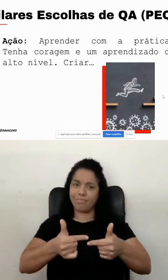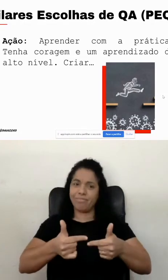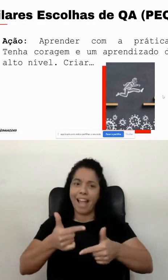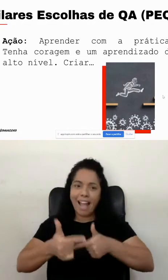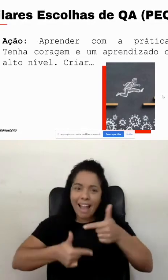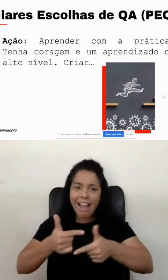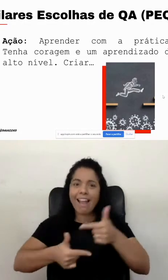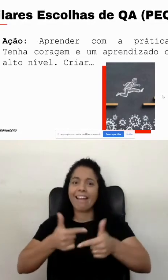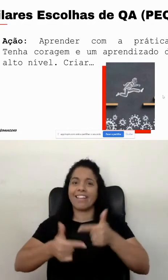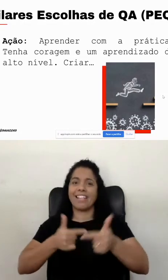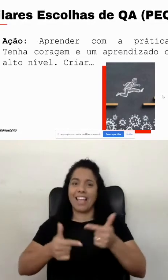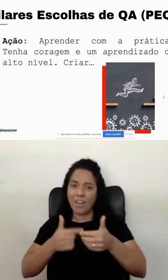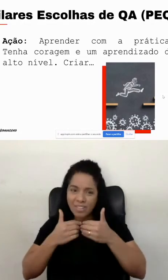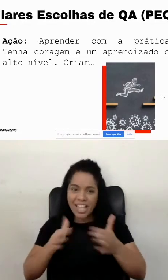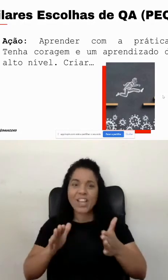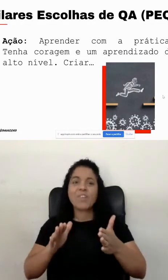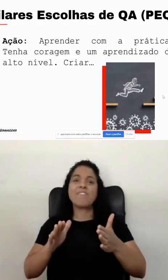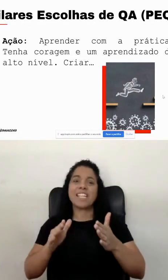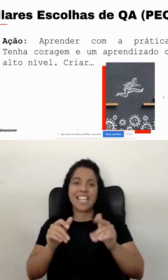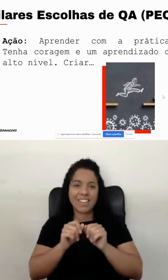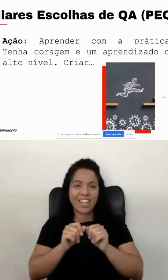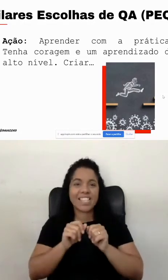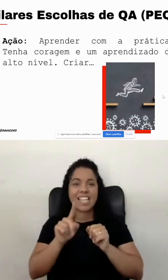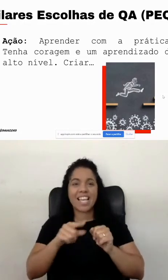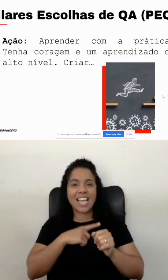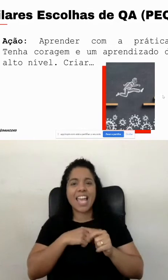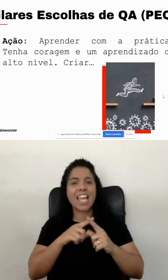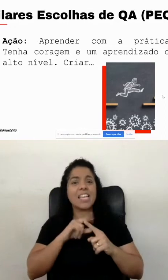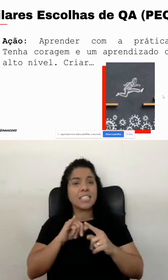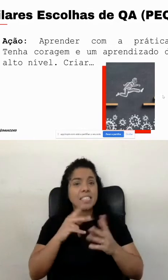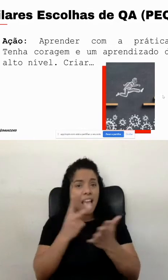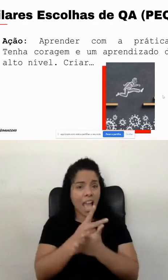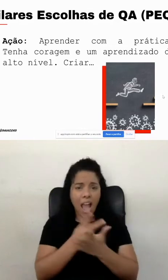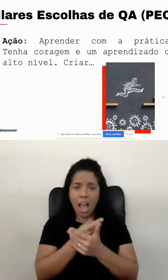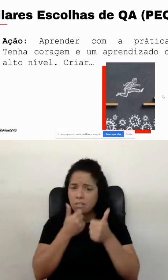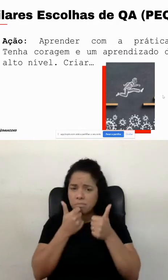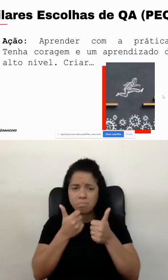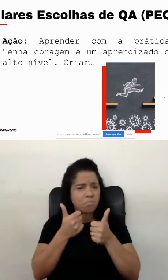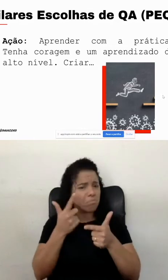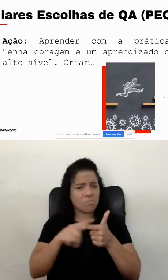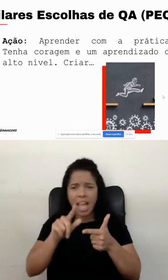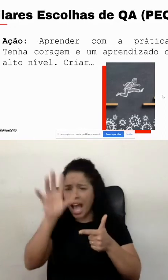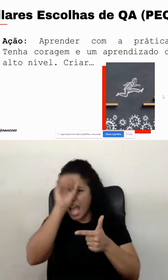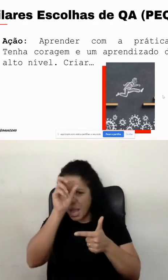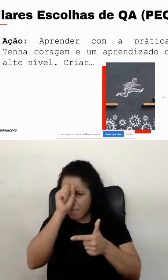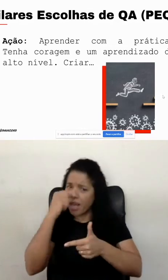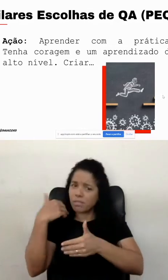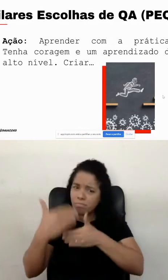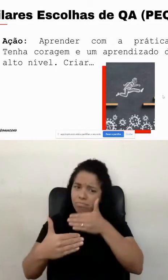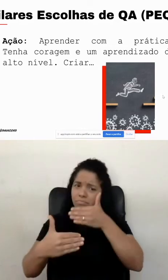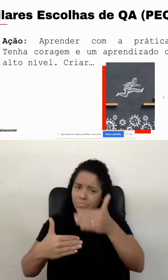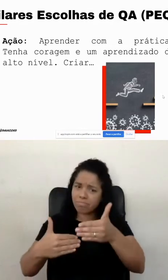pular na água e começar a nadar, né? Tem que errar logo, tem que aprender, tem que ir para o